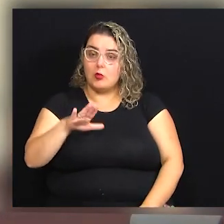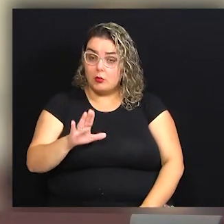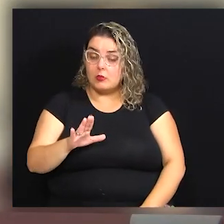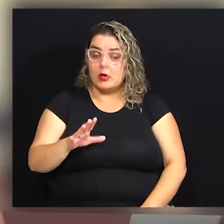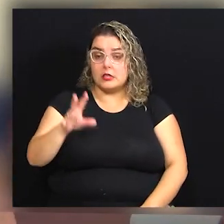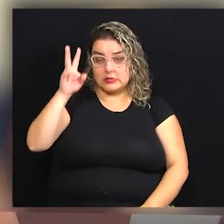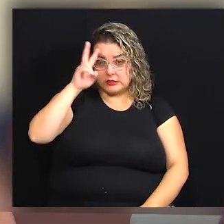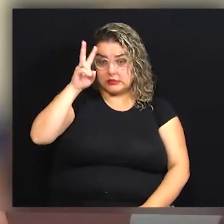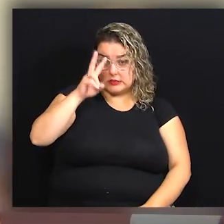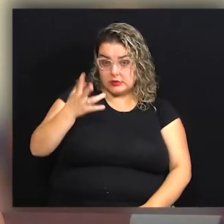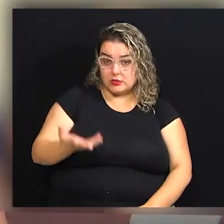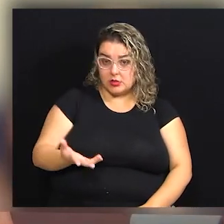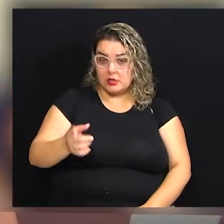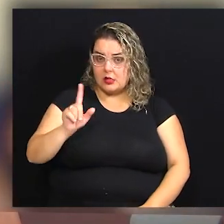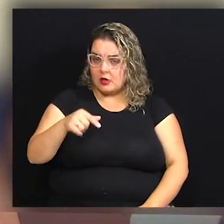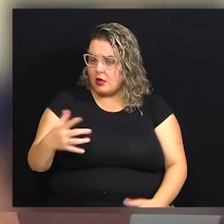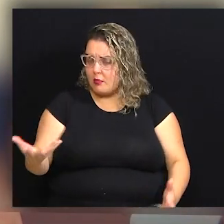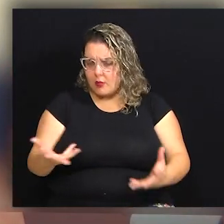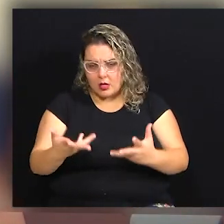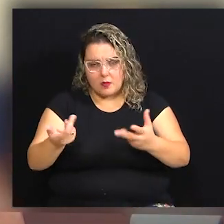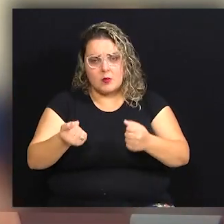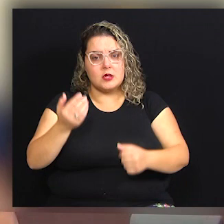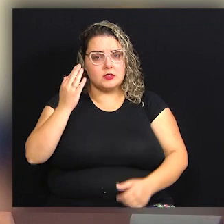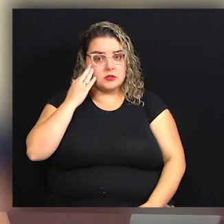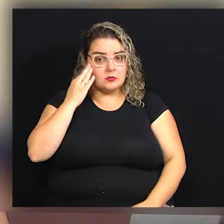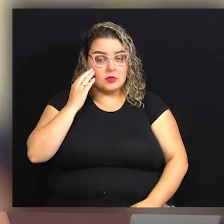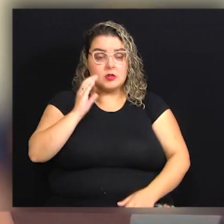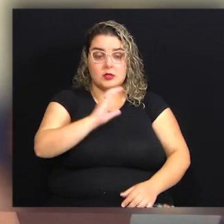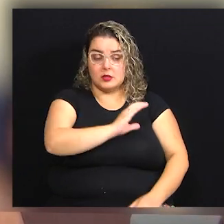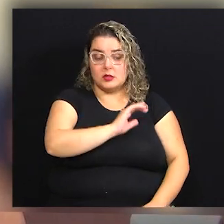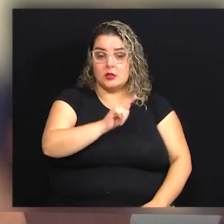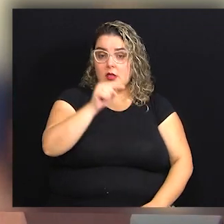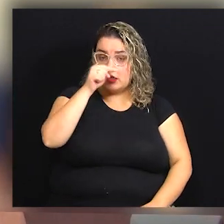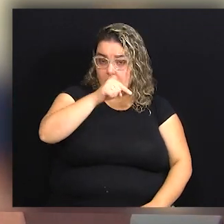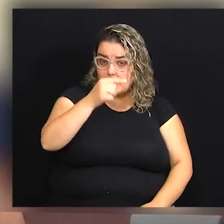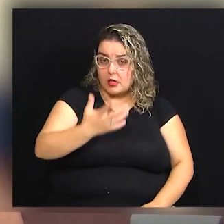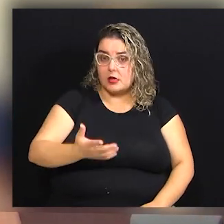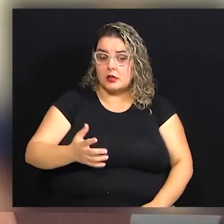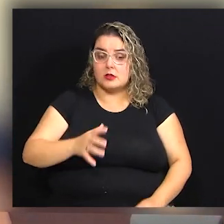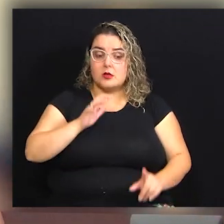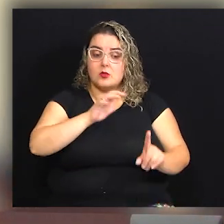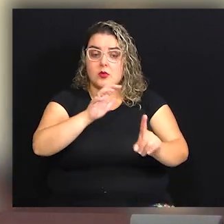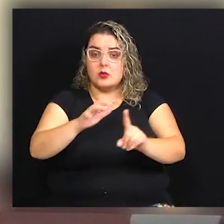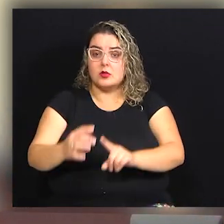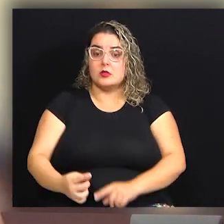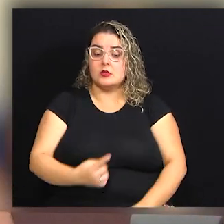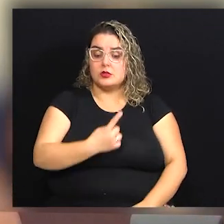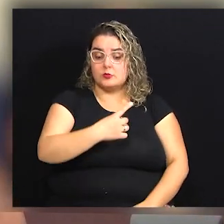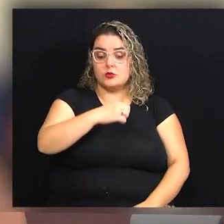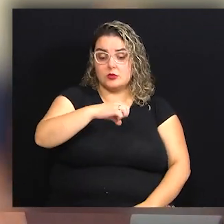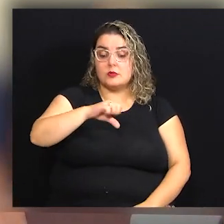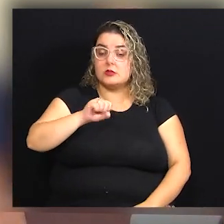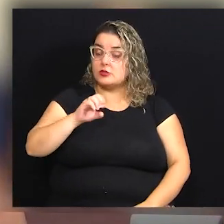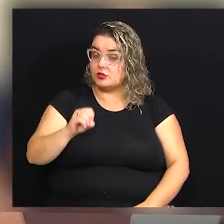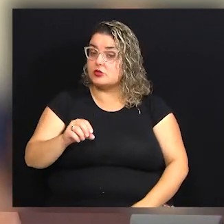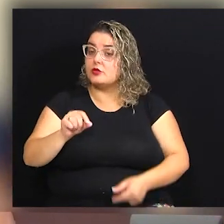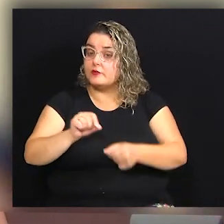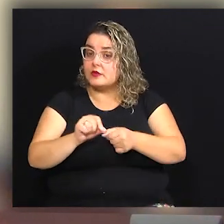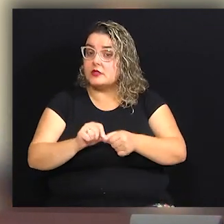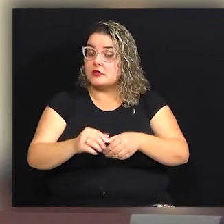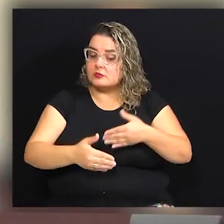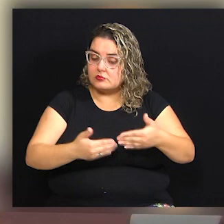dessa história, pesquisando, que é muito rico saber que na região do Campo Grande a gente gera esse impacto desde os anos 80, né?